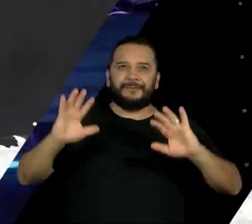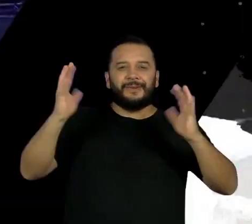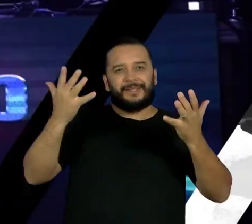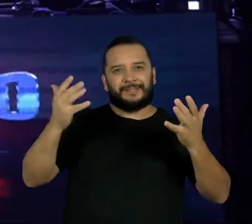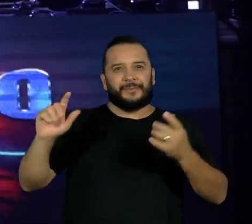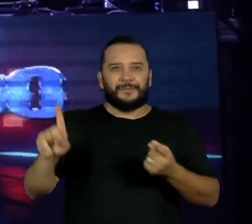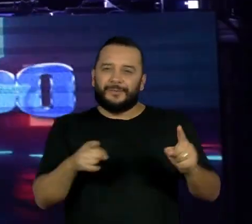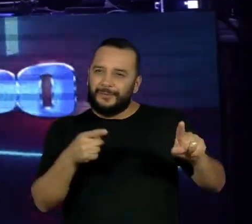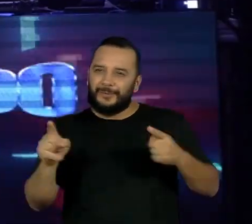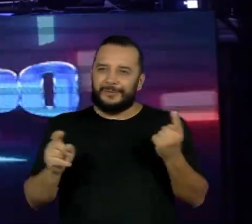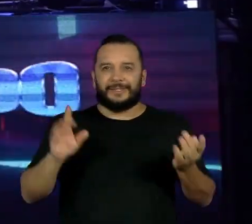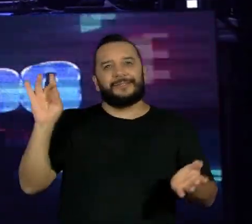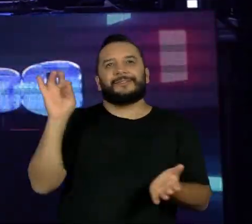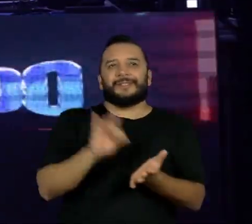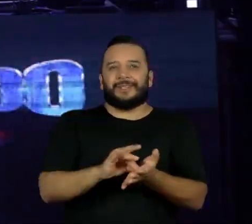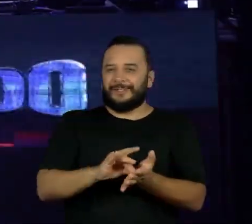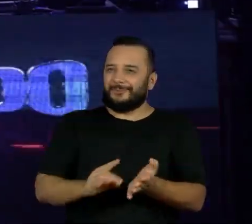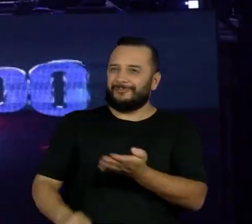verdade.